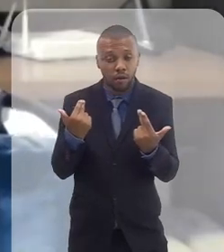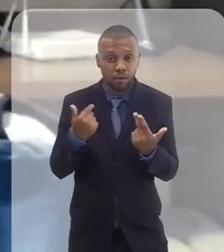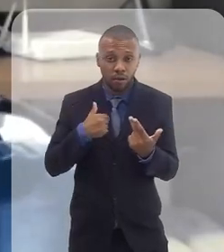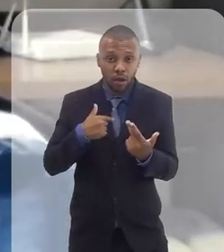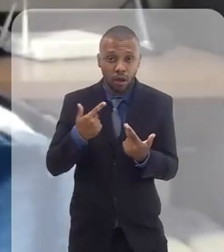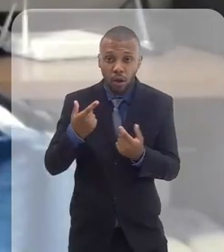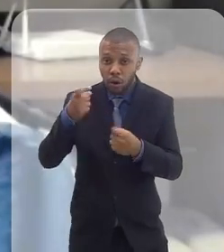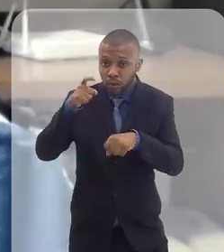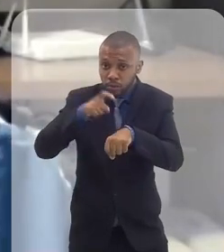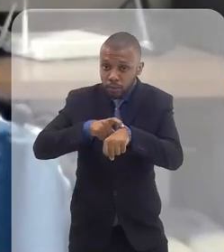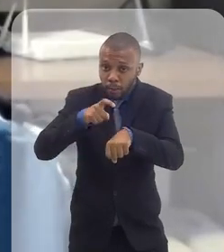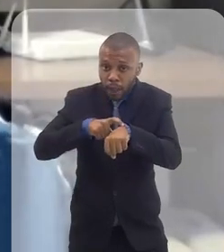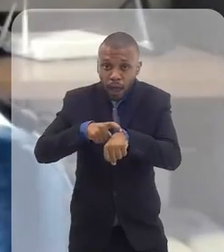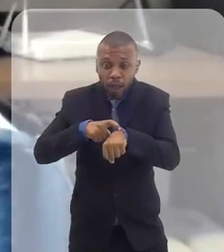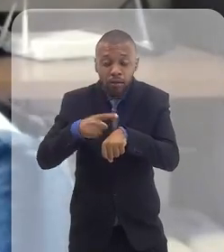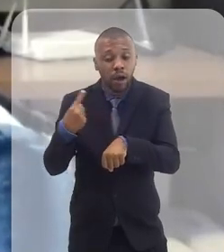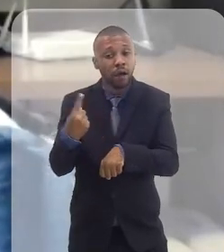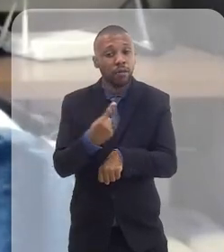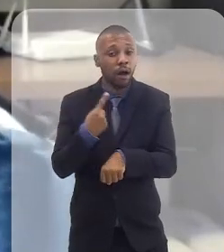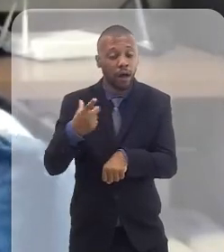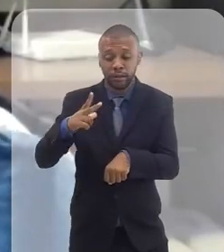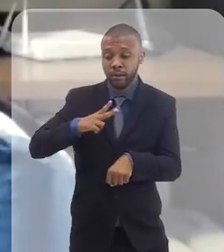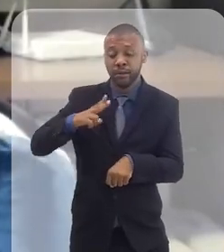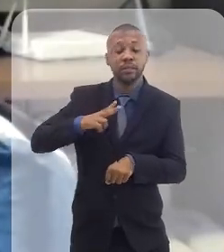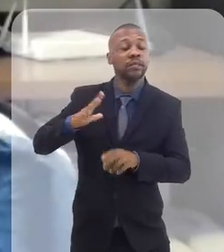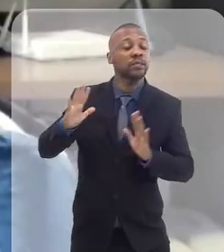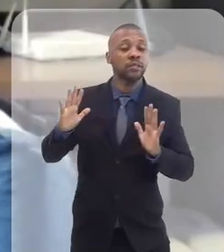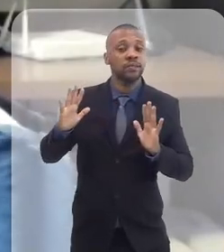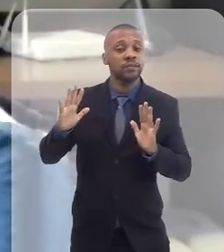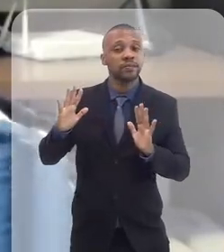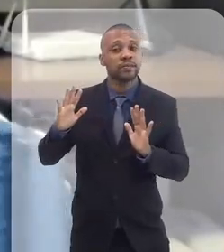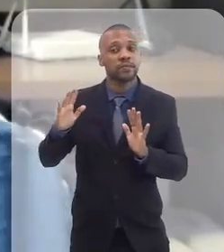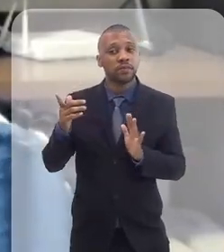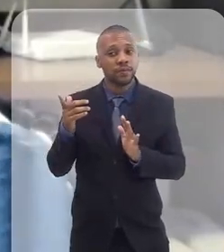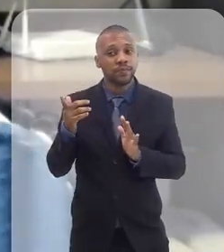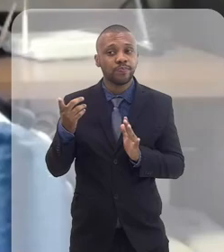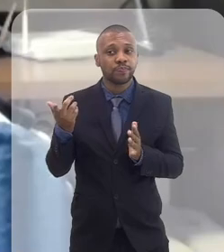a Julinha, o nosso momento era nosso.